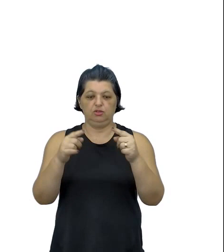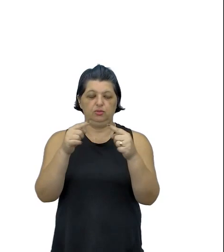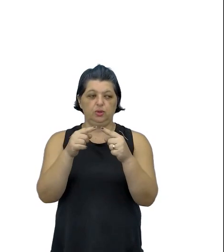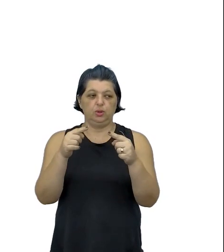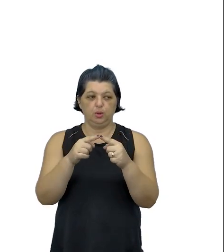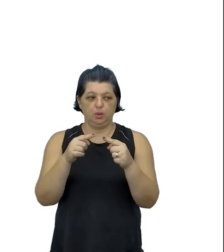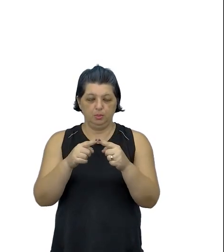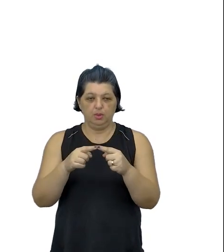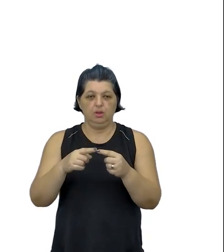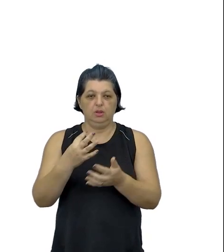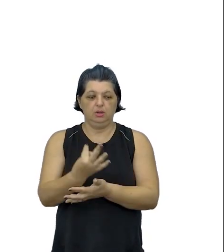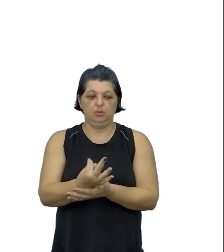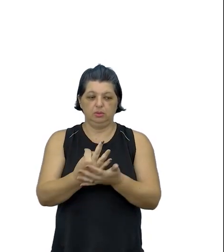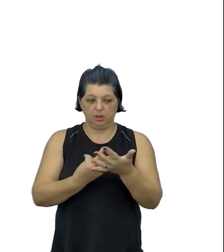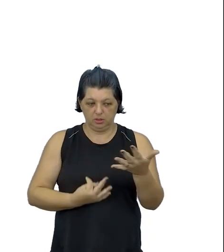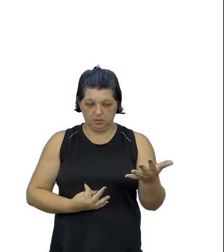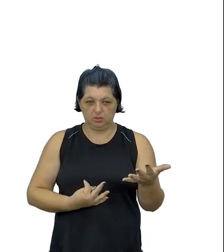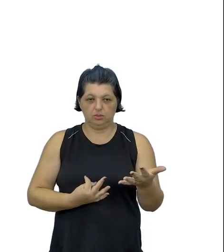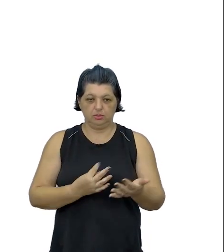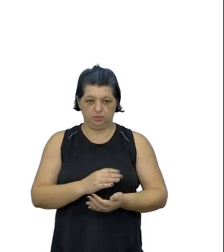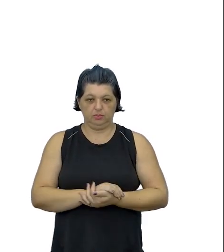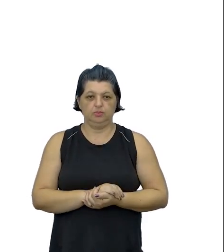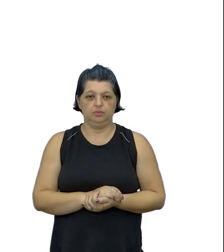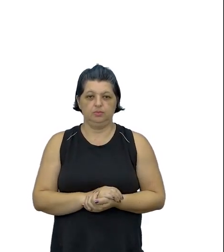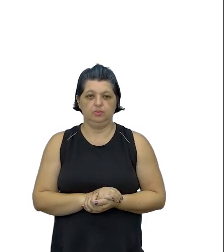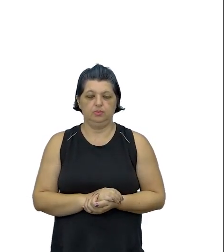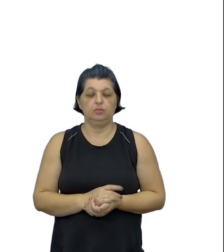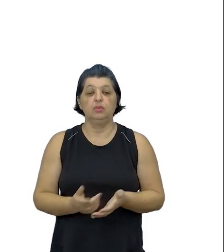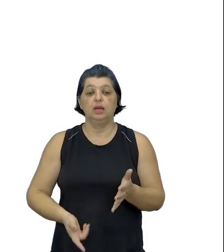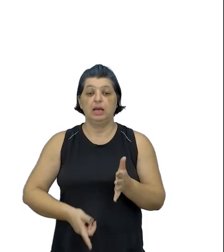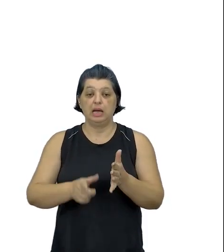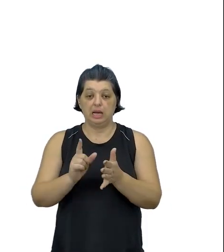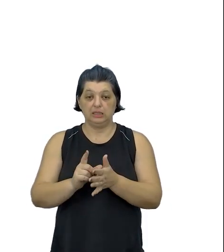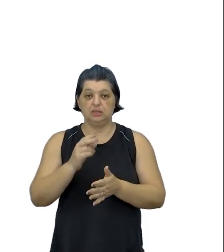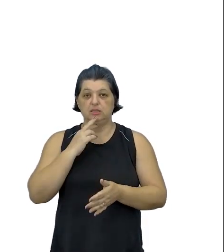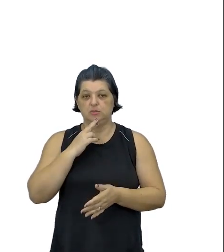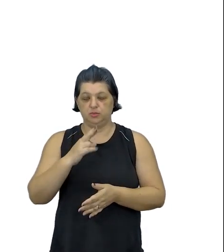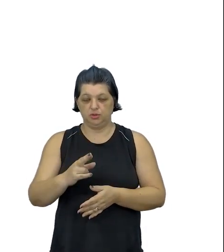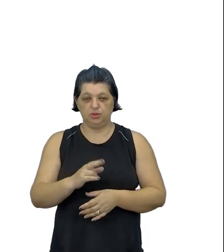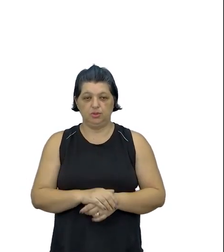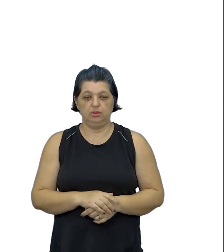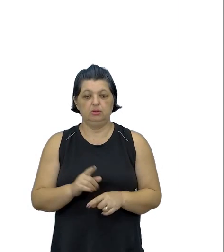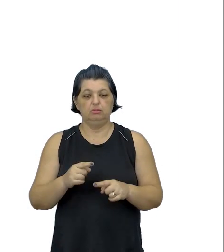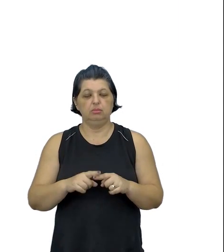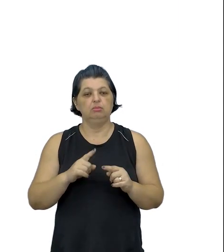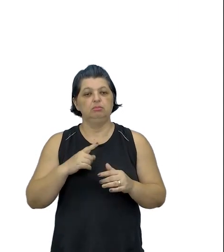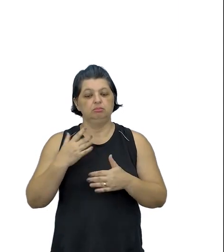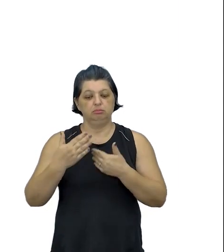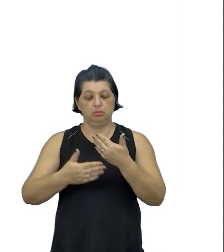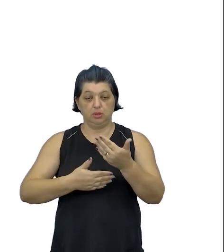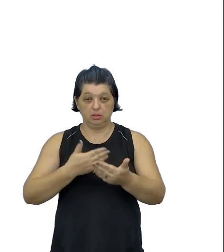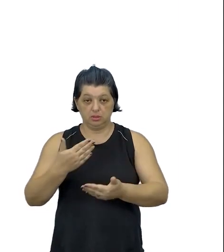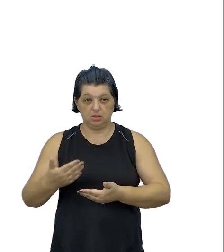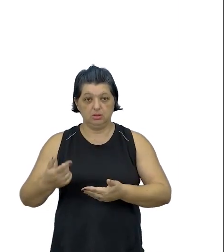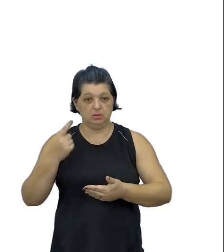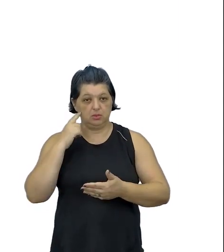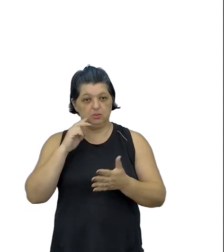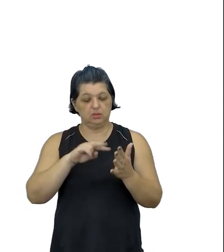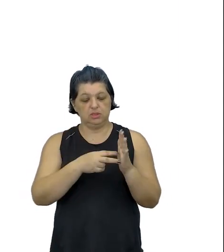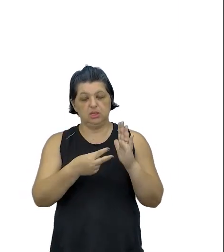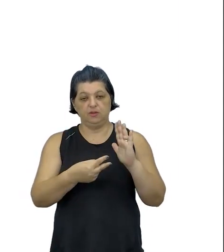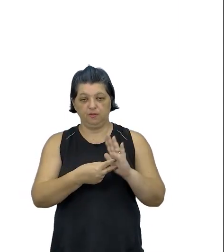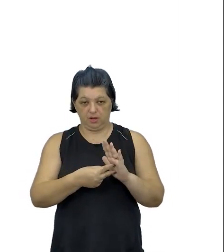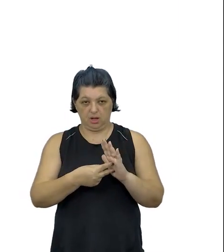já abordamos anteriormente. Antes de serem respondidas, deverão passar por um processo de construção de sentidos do